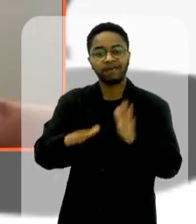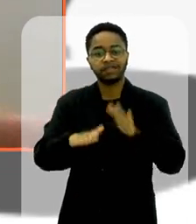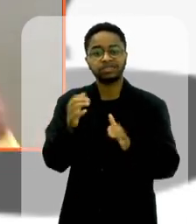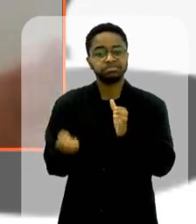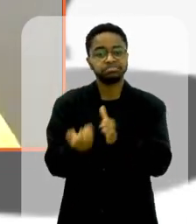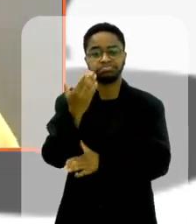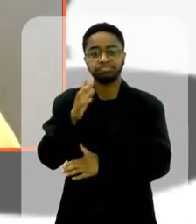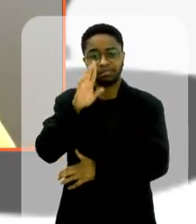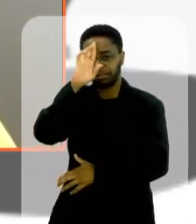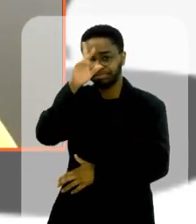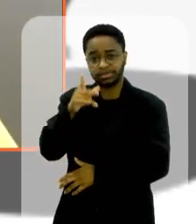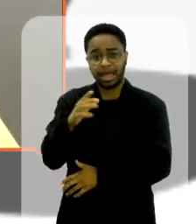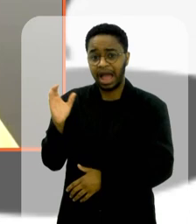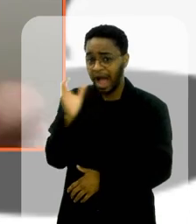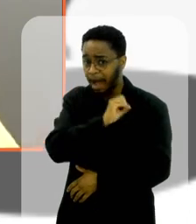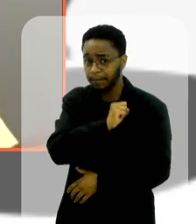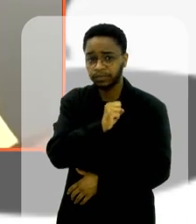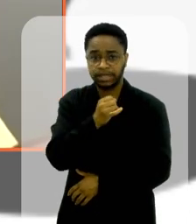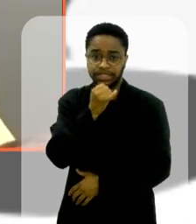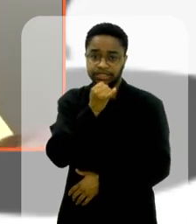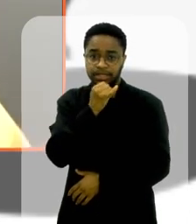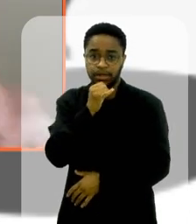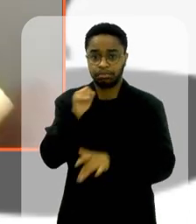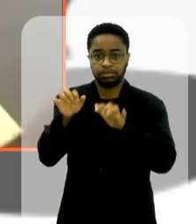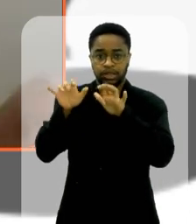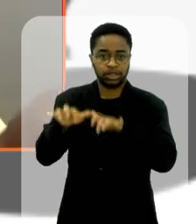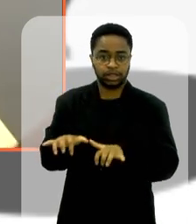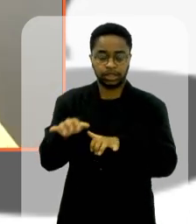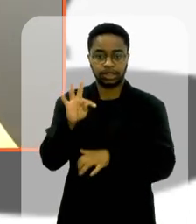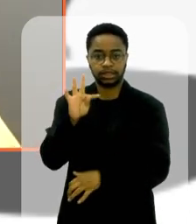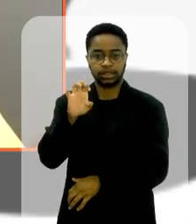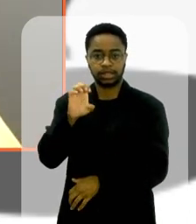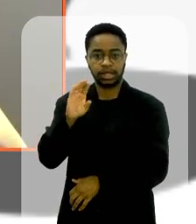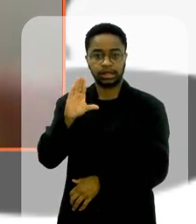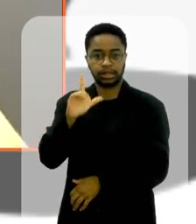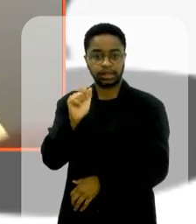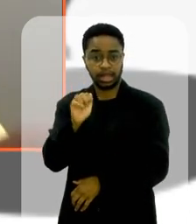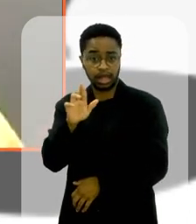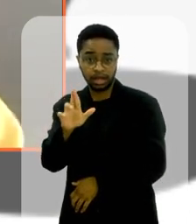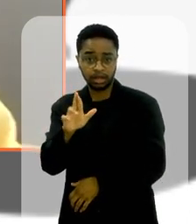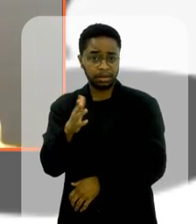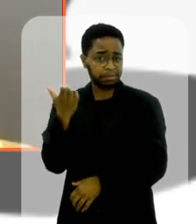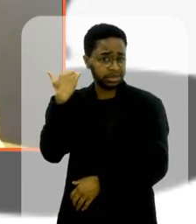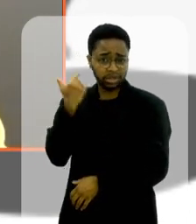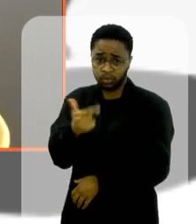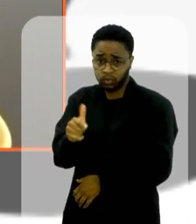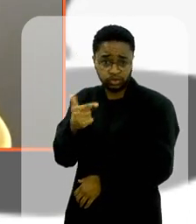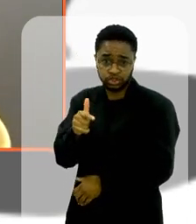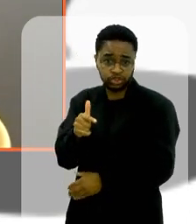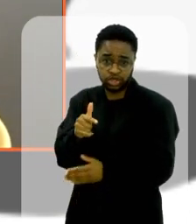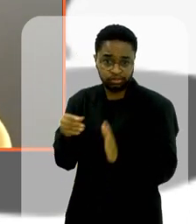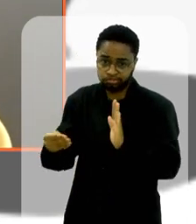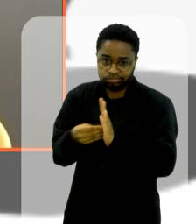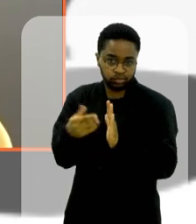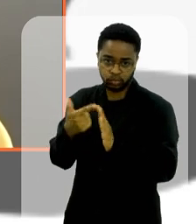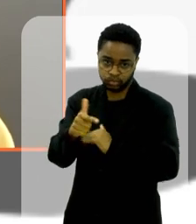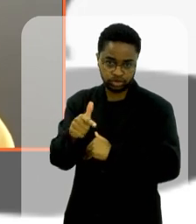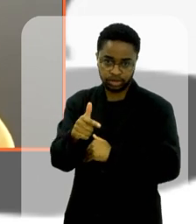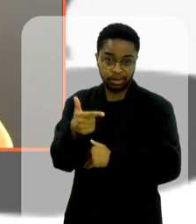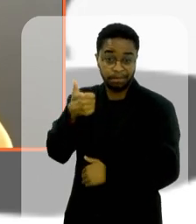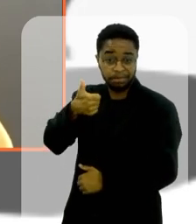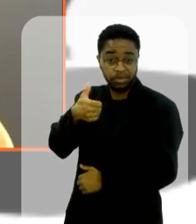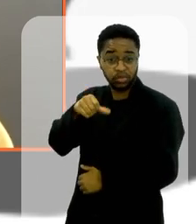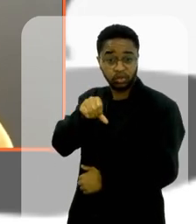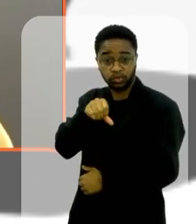surge às vezes de um momento para outro. Quando você fala teclar, por exemplo, teclar não tinha na minha edição anterior,